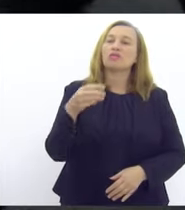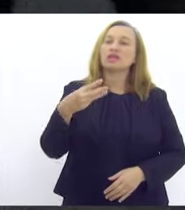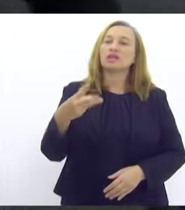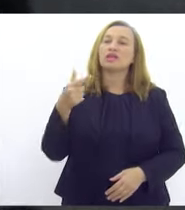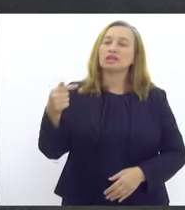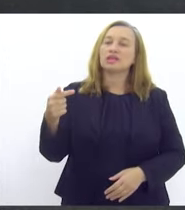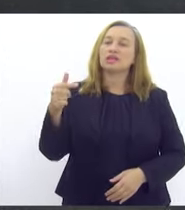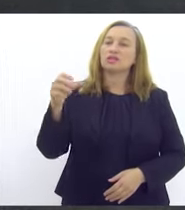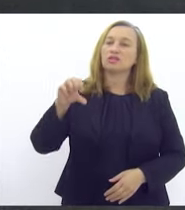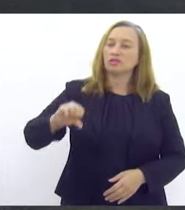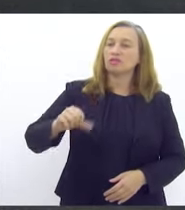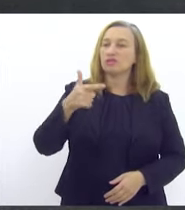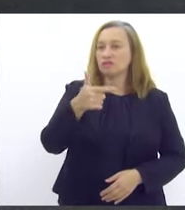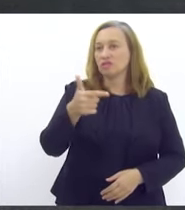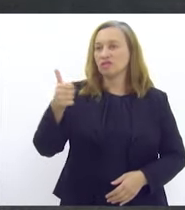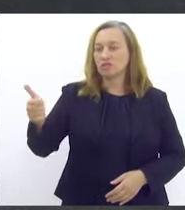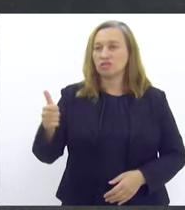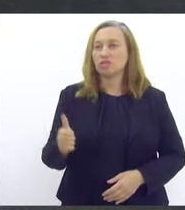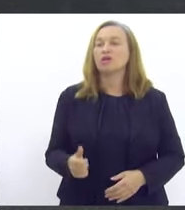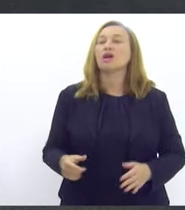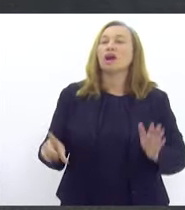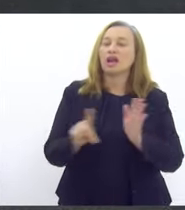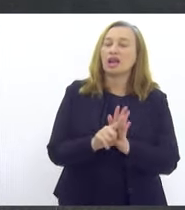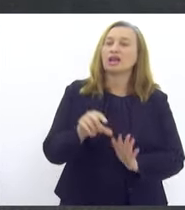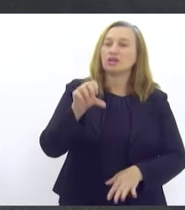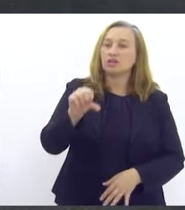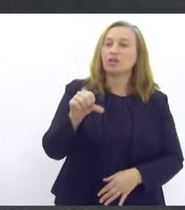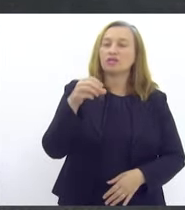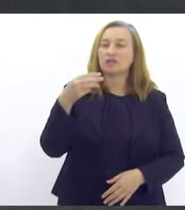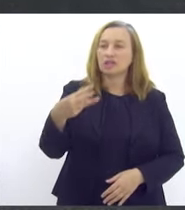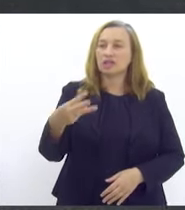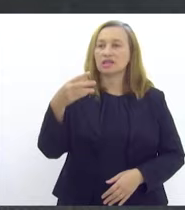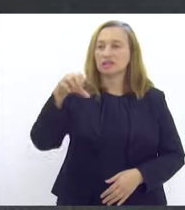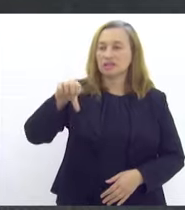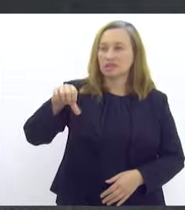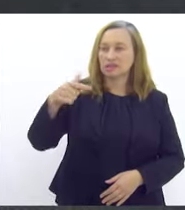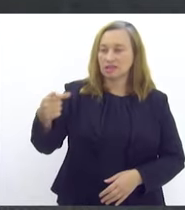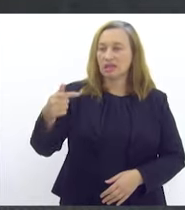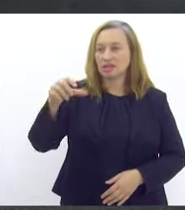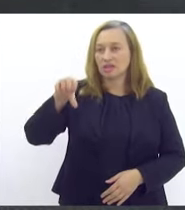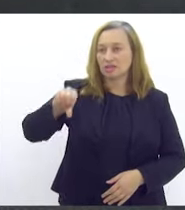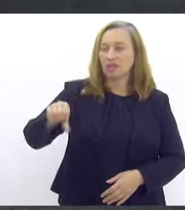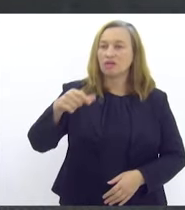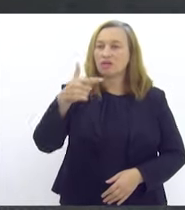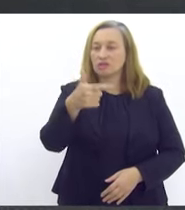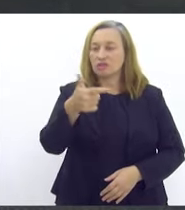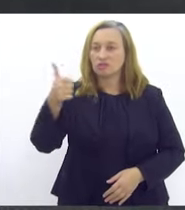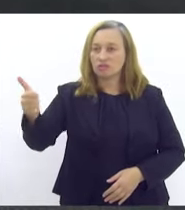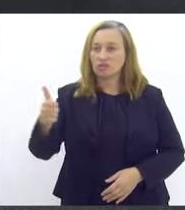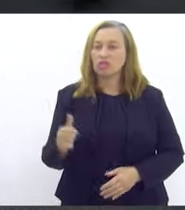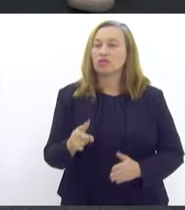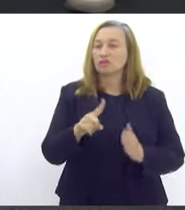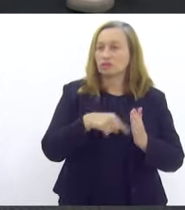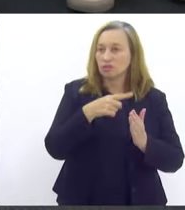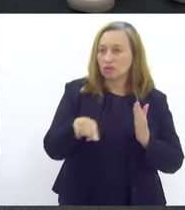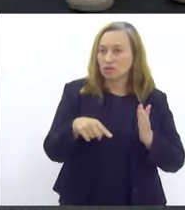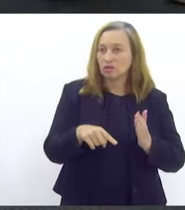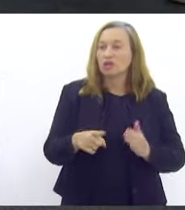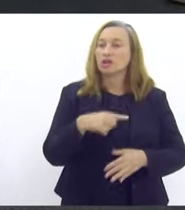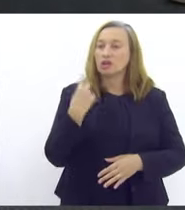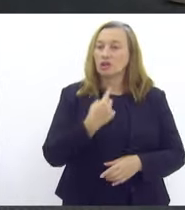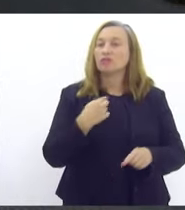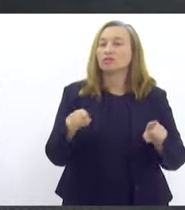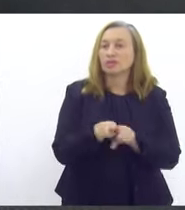9379 de 21. A lei 9379 de 21 excluiu do FOTE, que eu também sou o